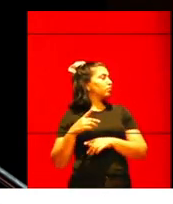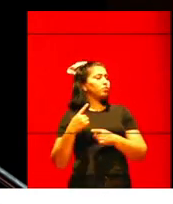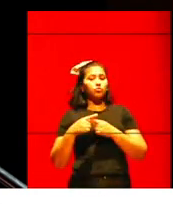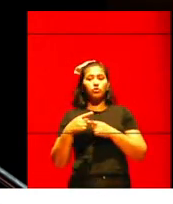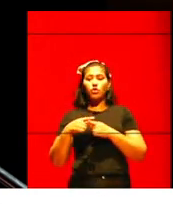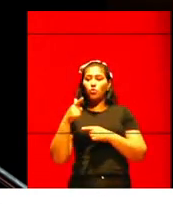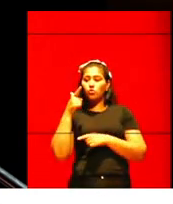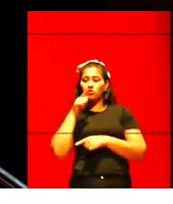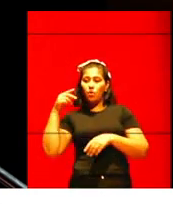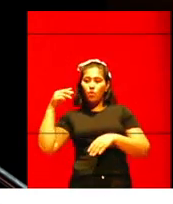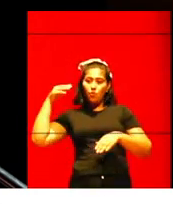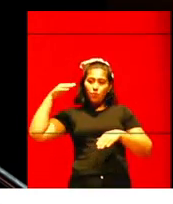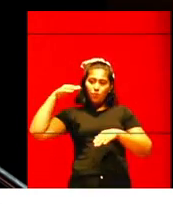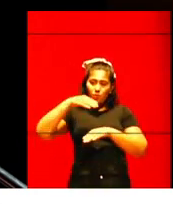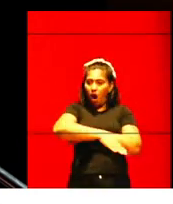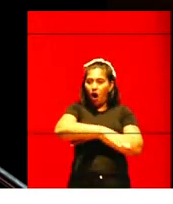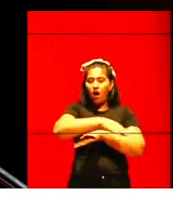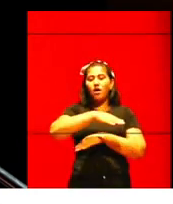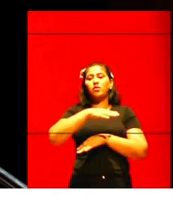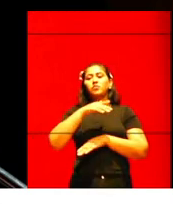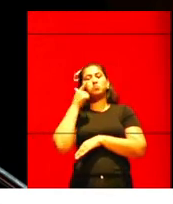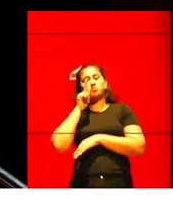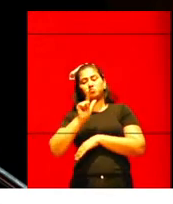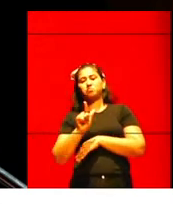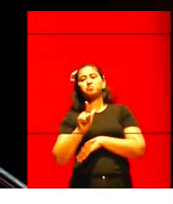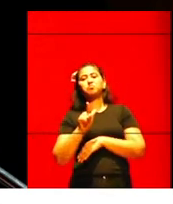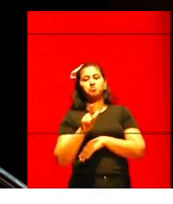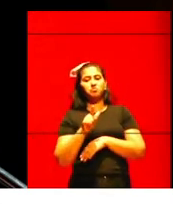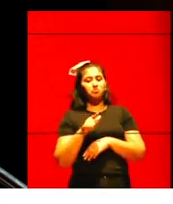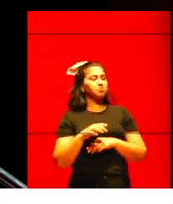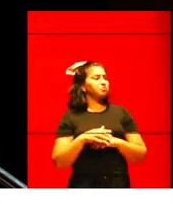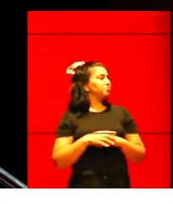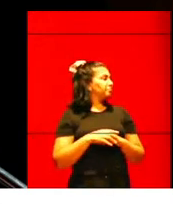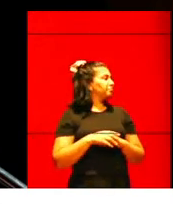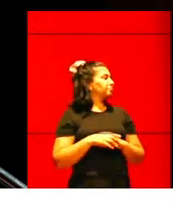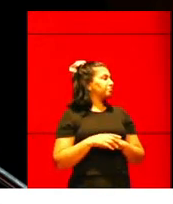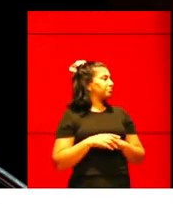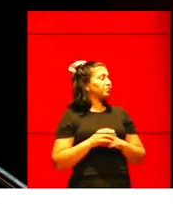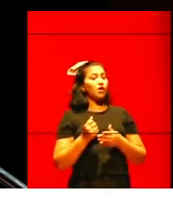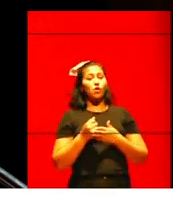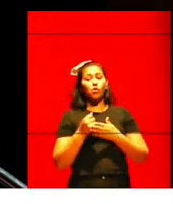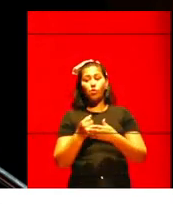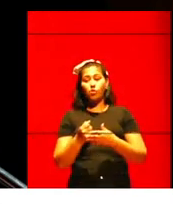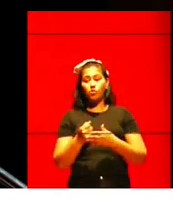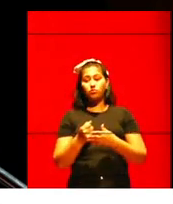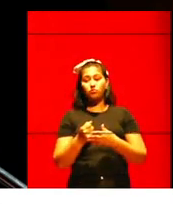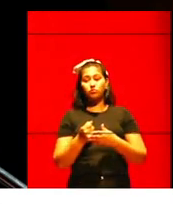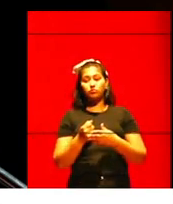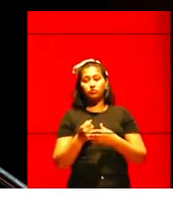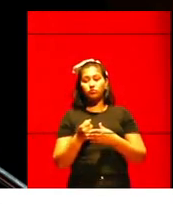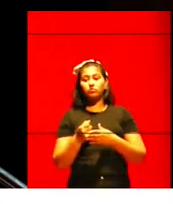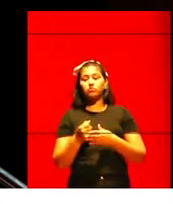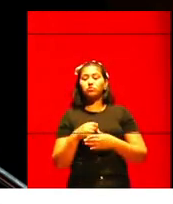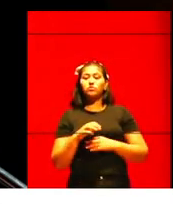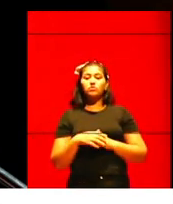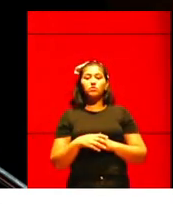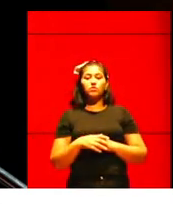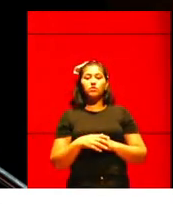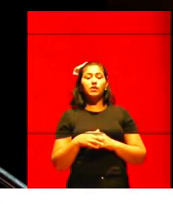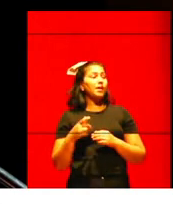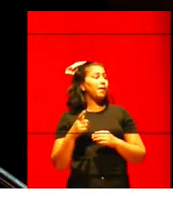que também secreta gordura, mas ambos têm a mesma função, ajudar a impermeabilizar. Cera de